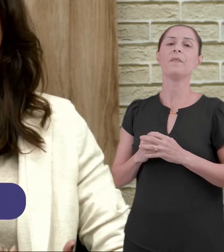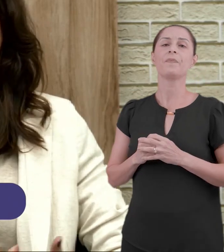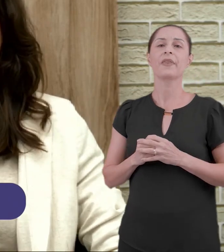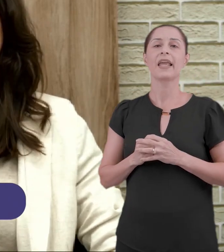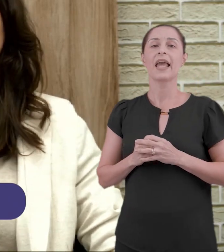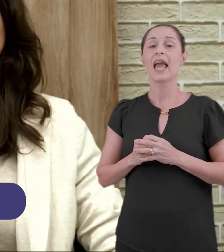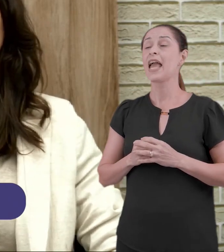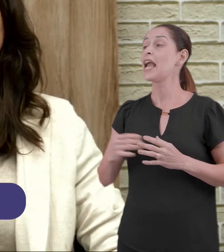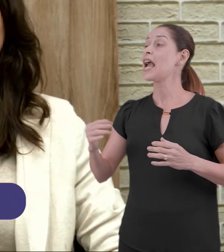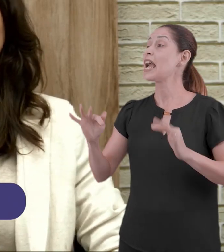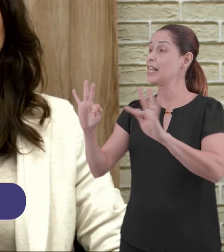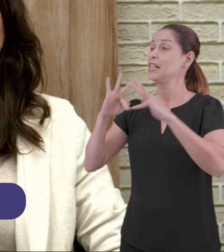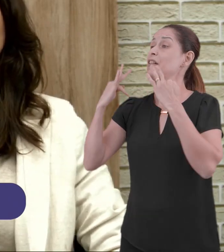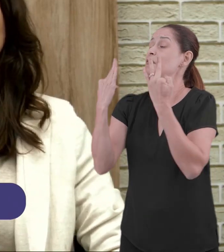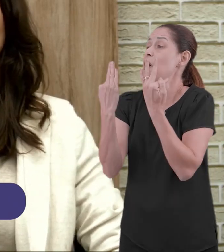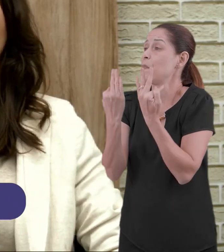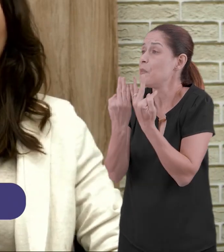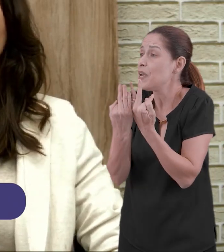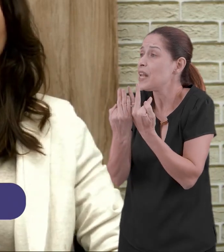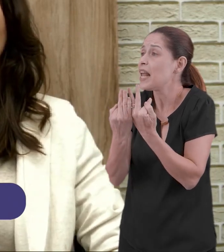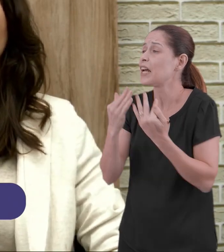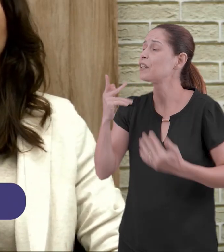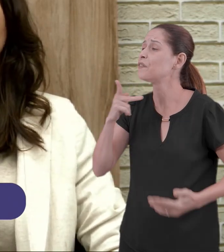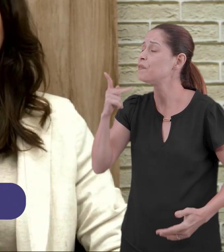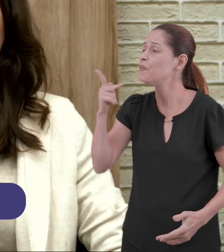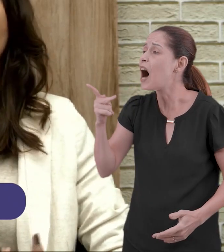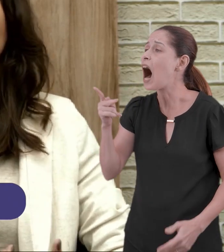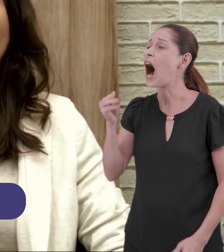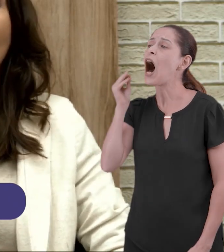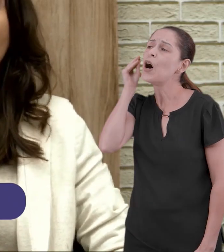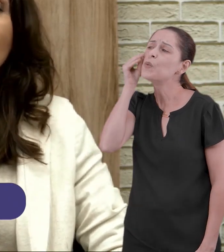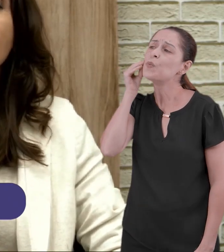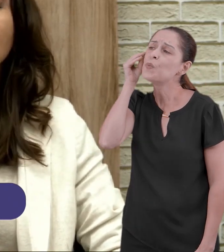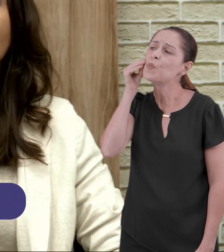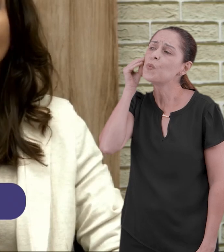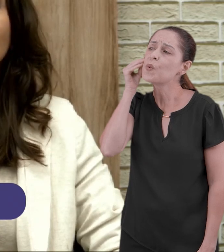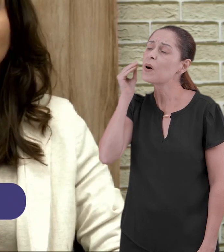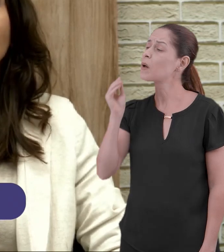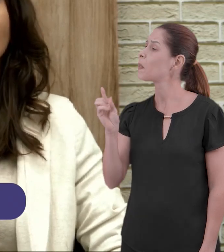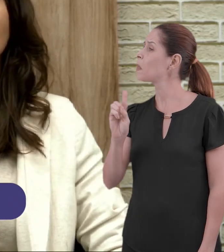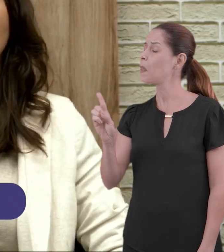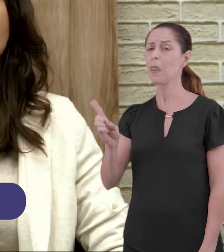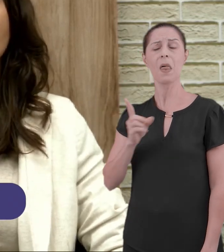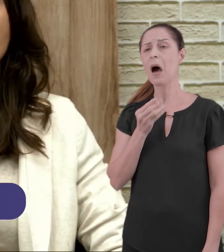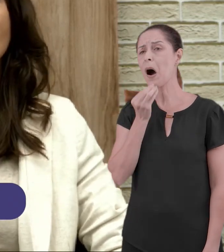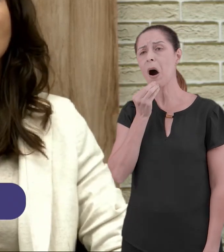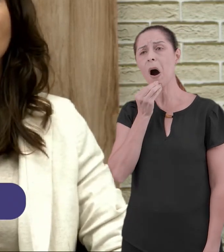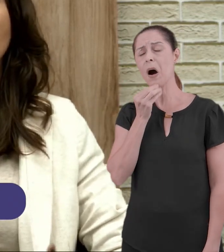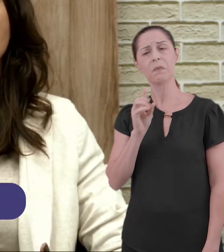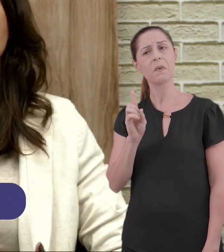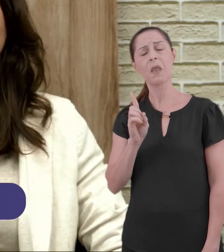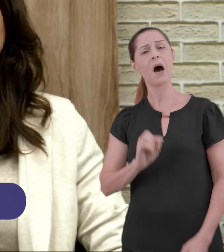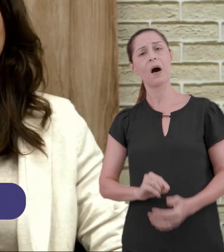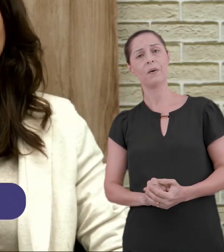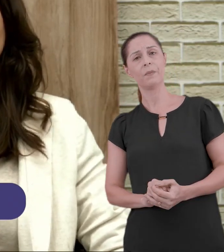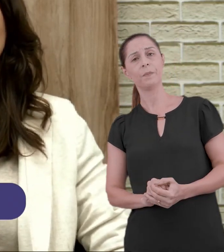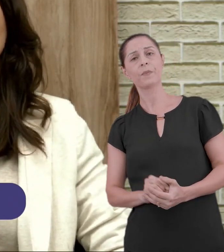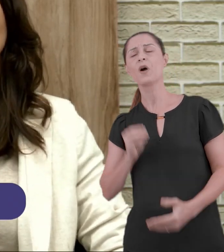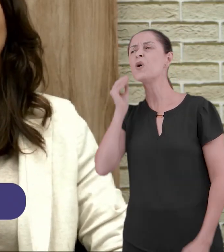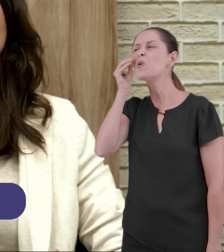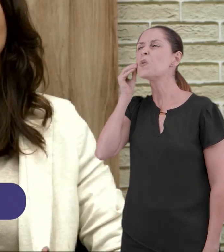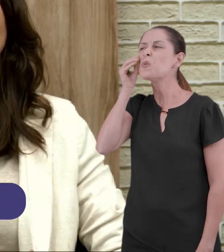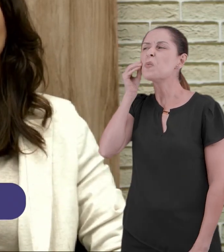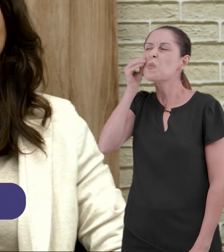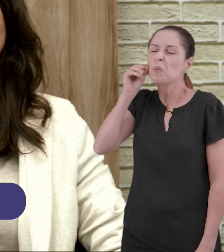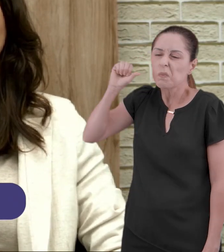pelas experiências que elas nos contavam, que não era tão óbvio assim não, que elas traziam experiências negativas